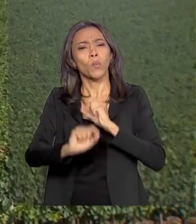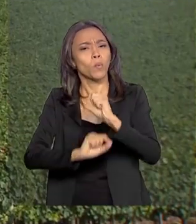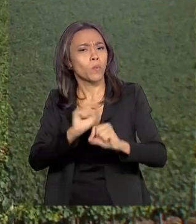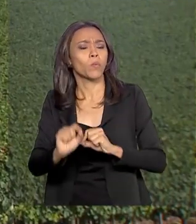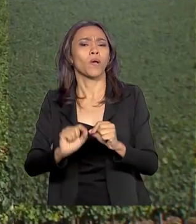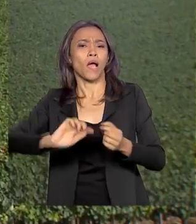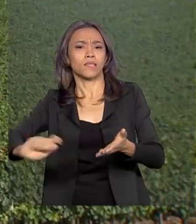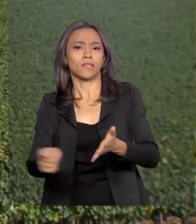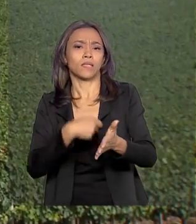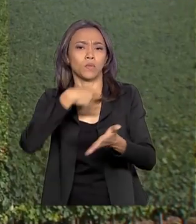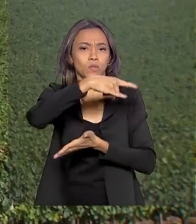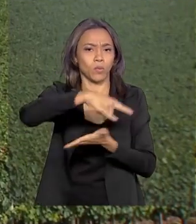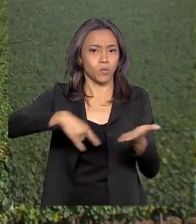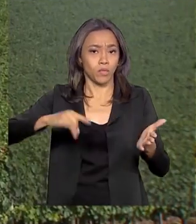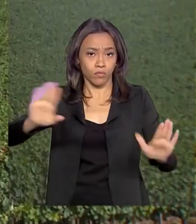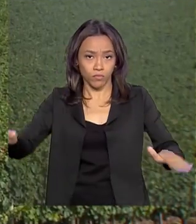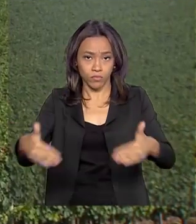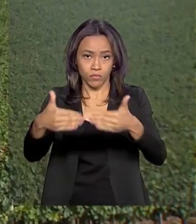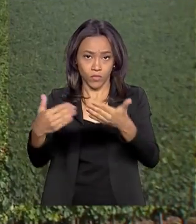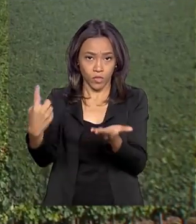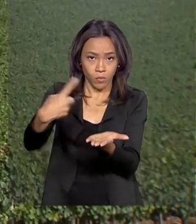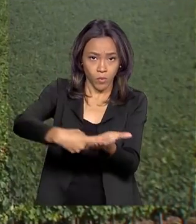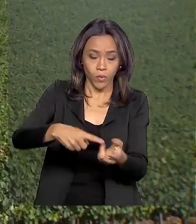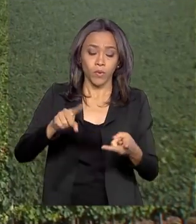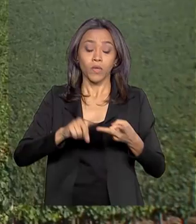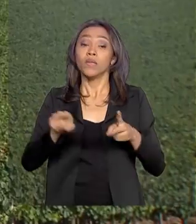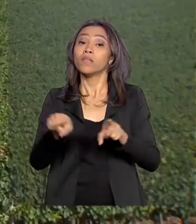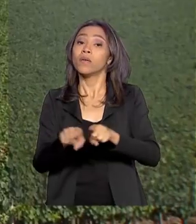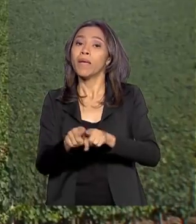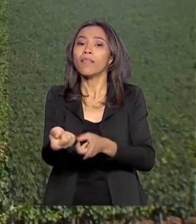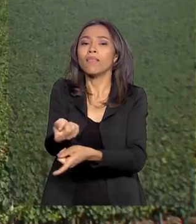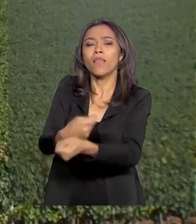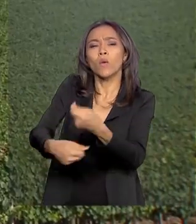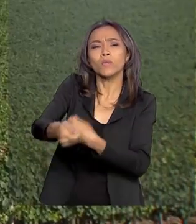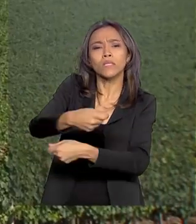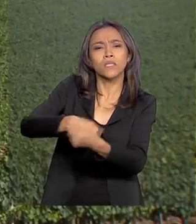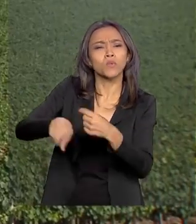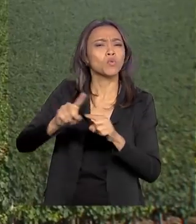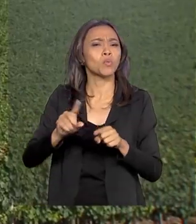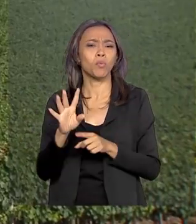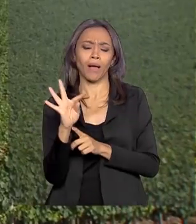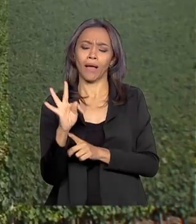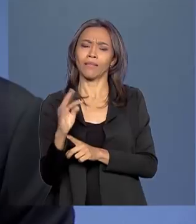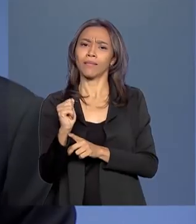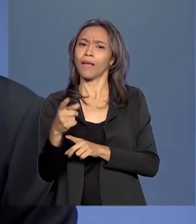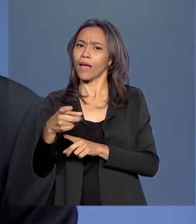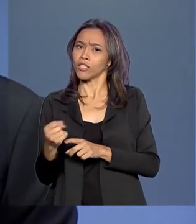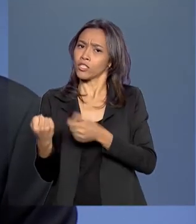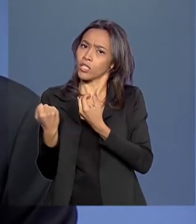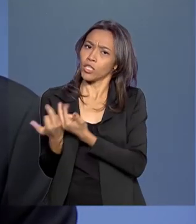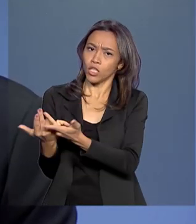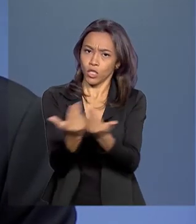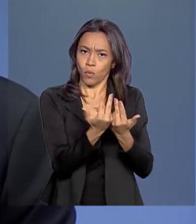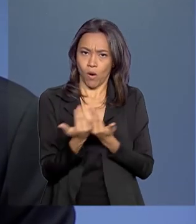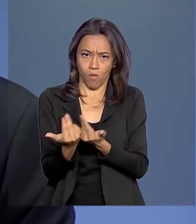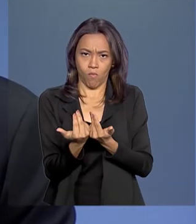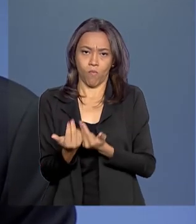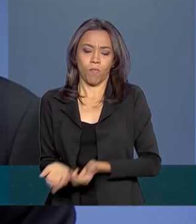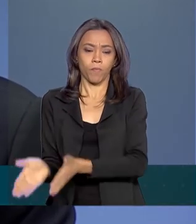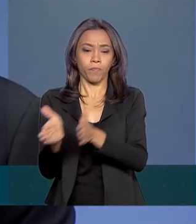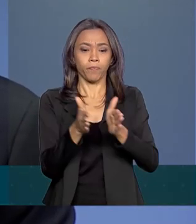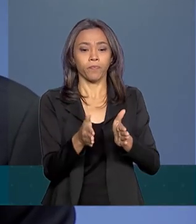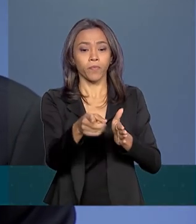acordo de cooperação e também o andamento das negociações sobre uma tarifa externa comum. Avançamos em termos de